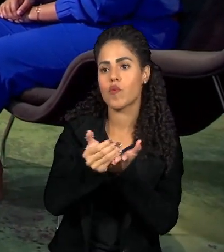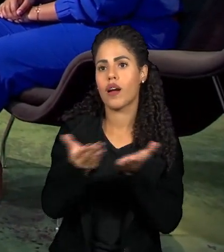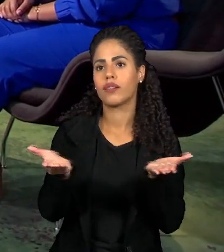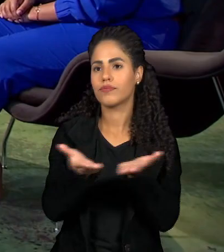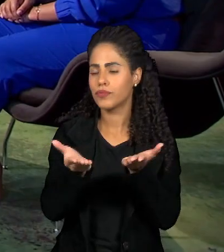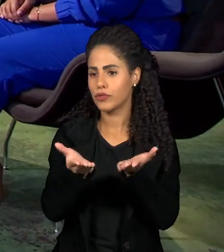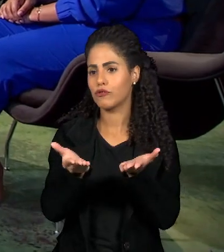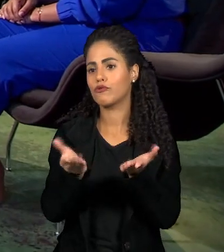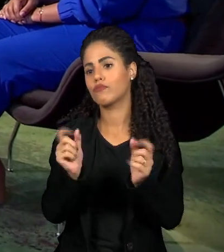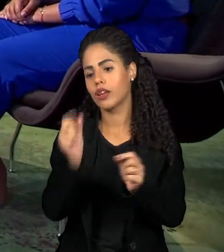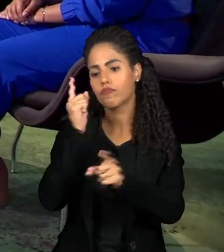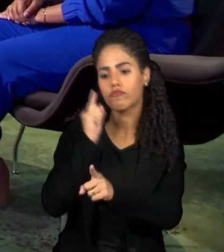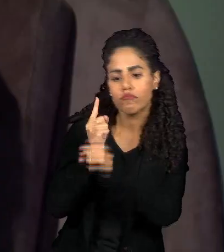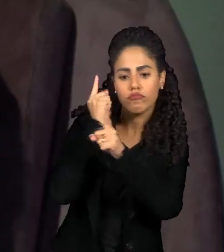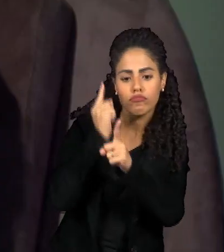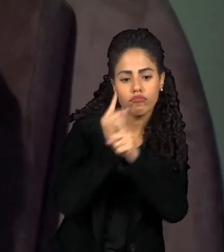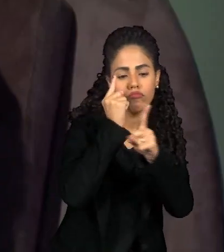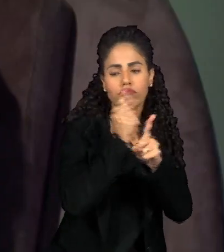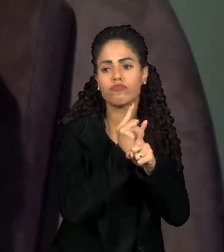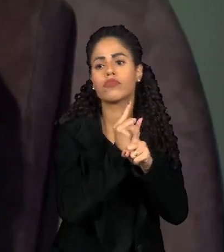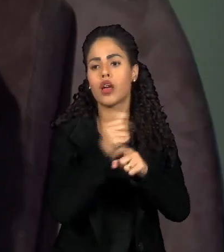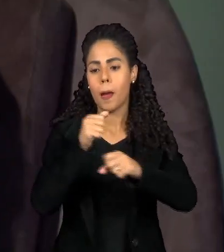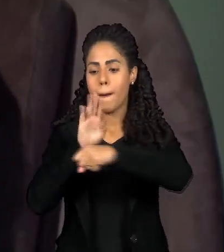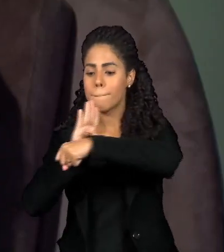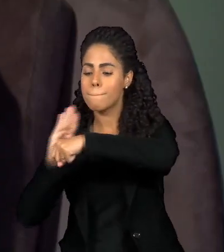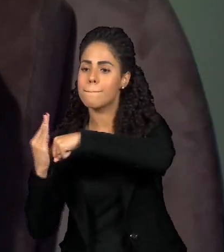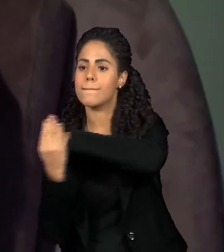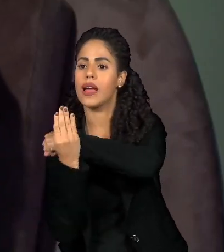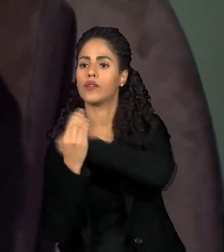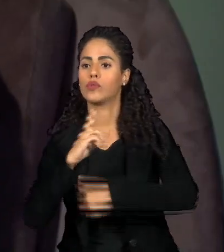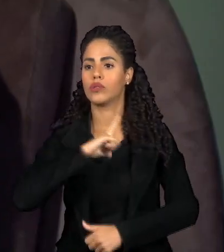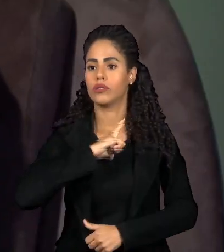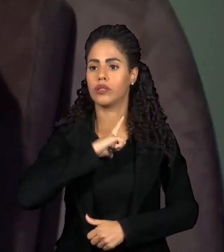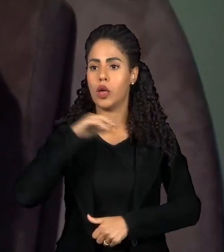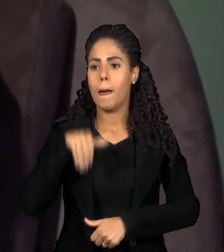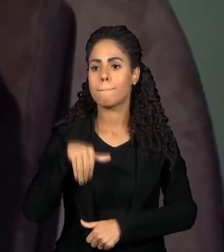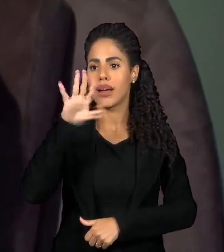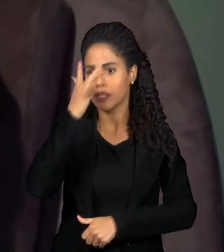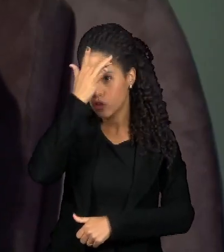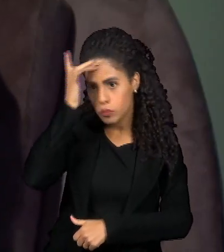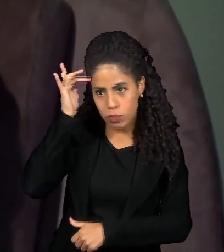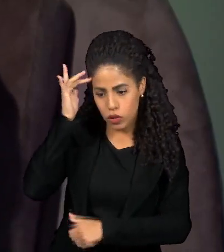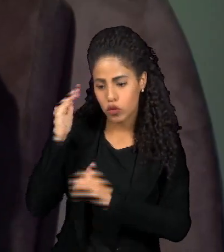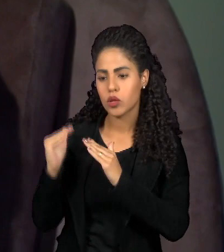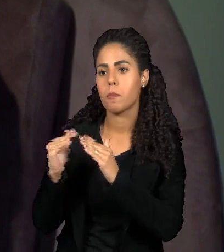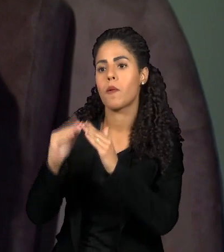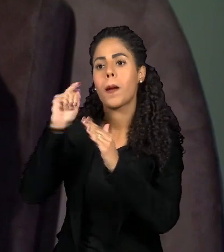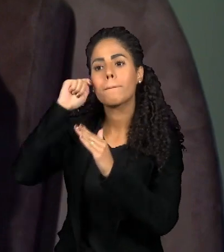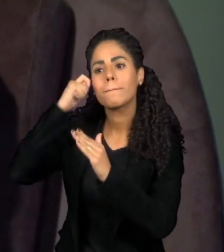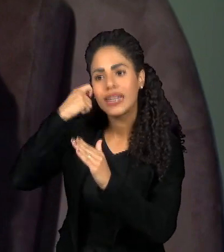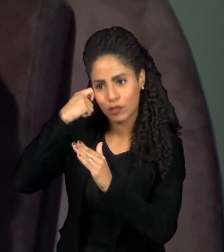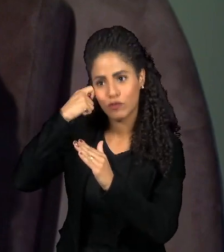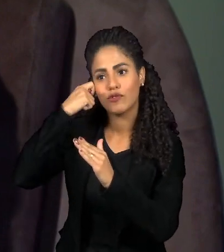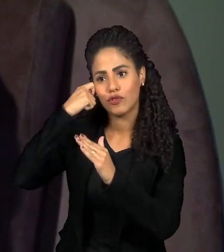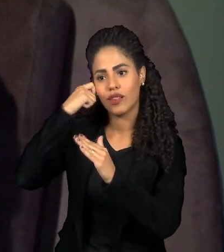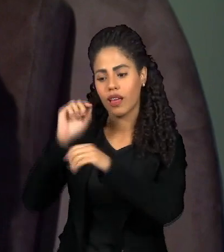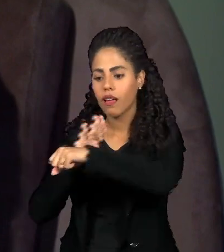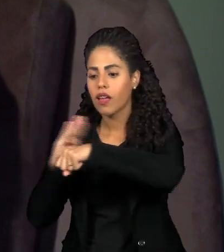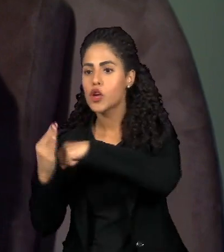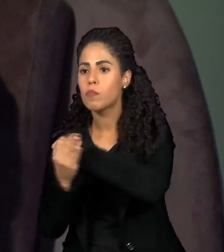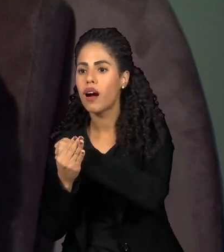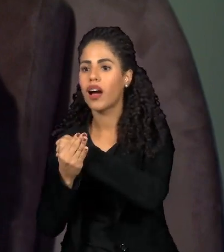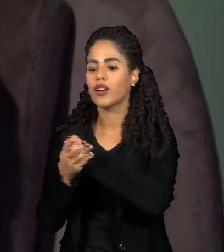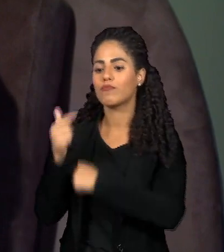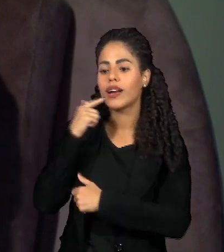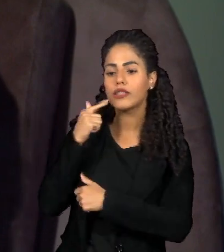conseguimos identificar, né, enfim, bairros que nós temos aí mais moradores negros, que são bairros com menos infraestrutura,